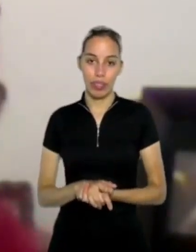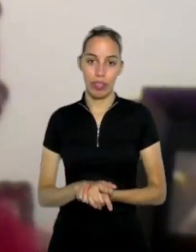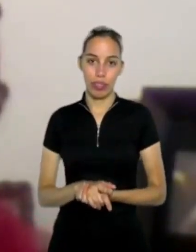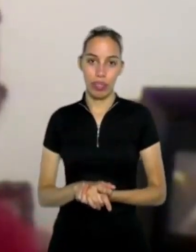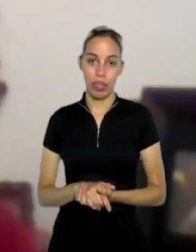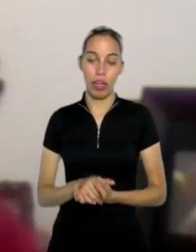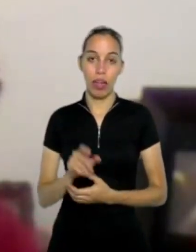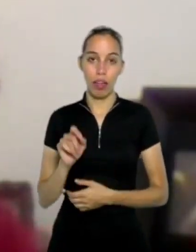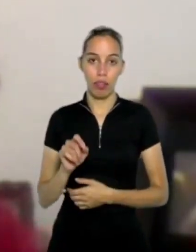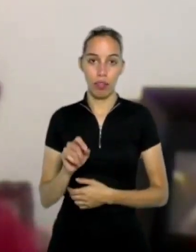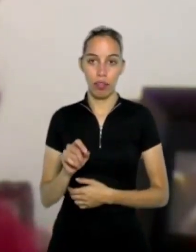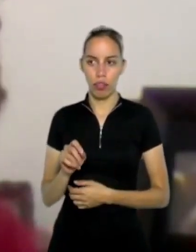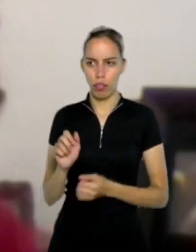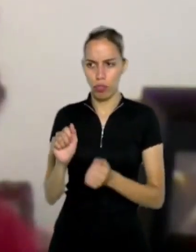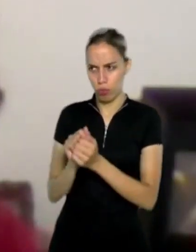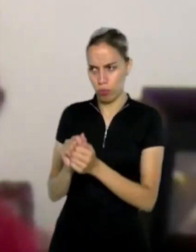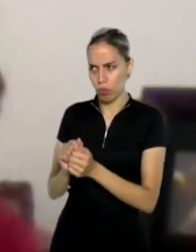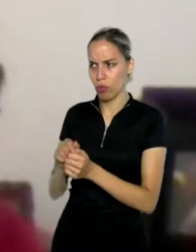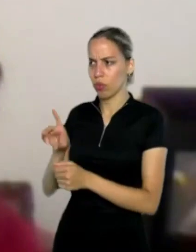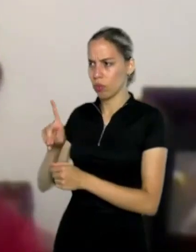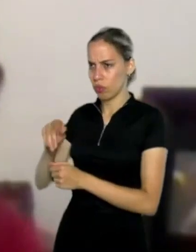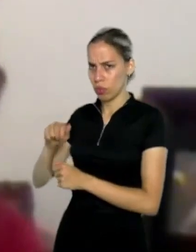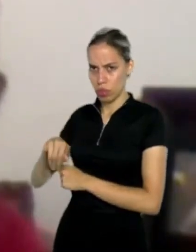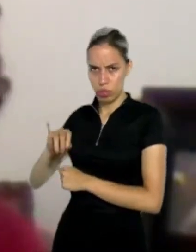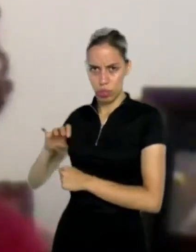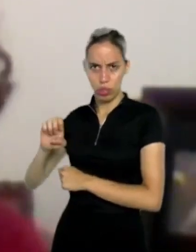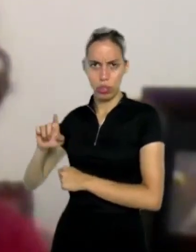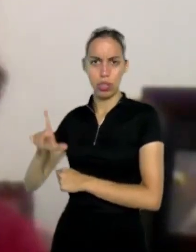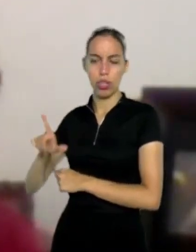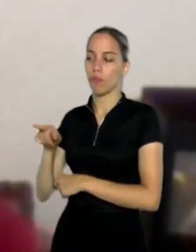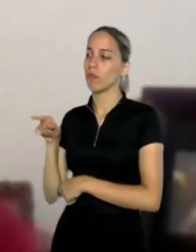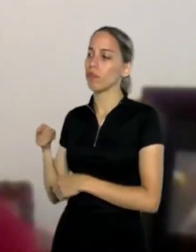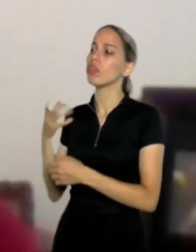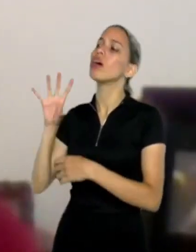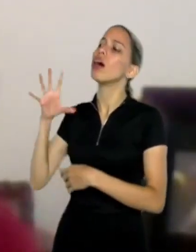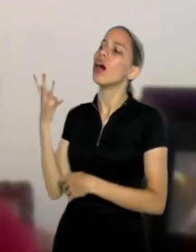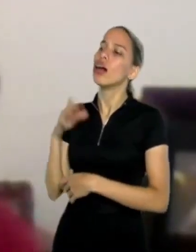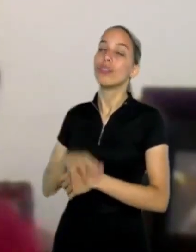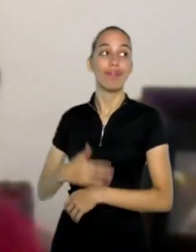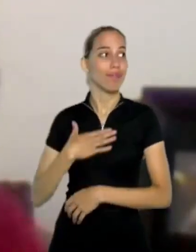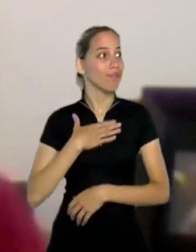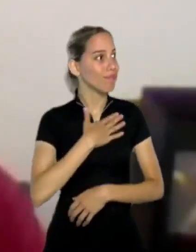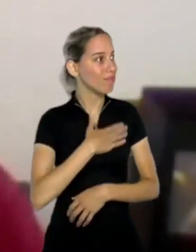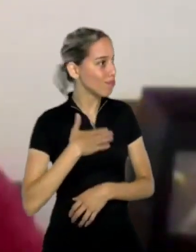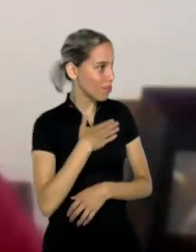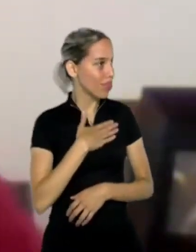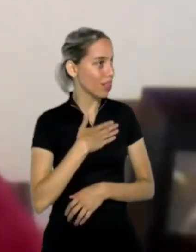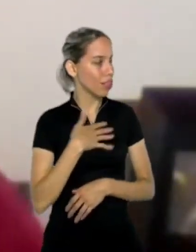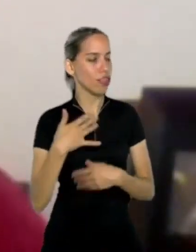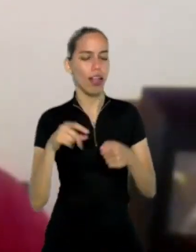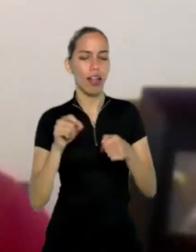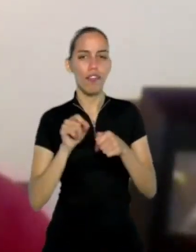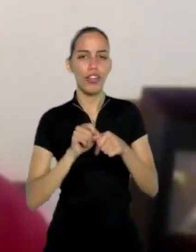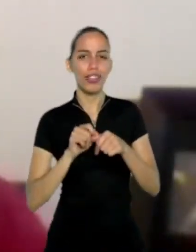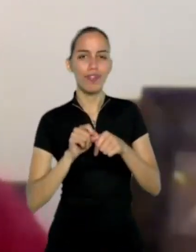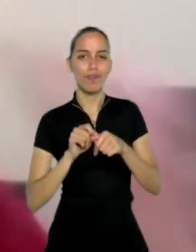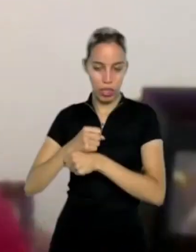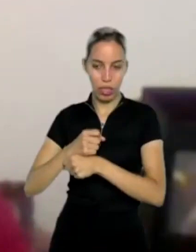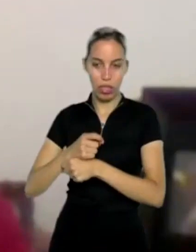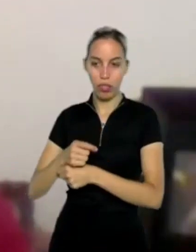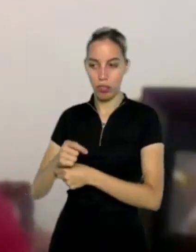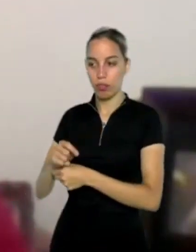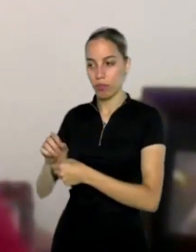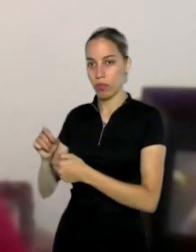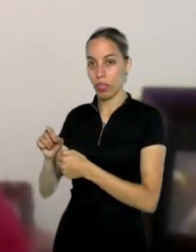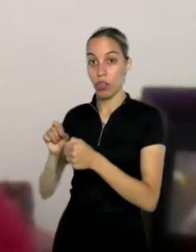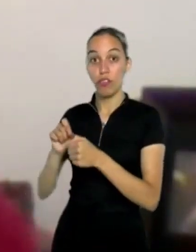poemas para o Daniel, ele achou, ele gostou, e aí ele é editado pelo Boutique do Livro. Ai, E que eu maravilha. lancei ele